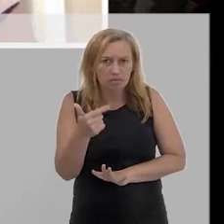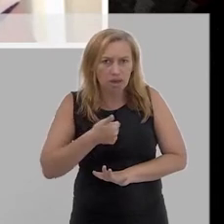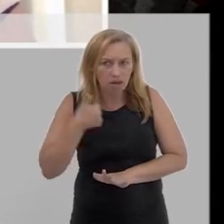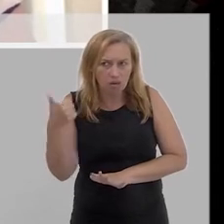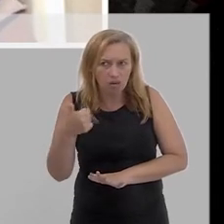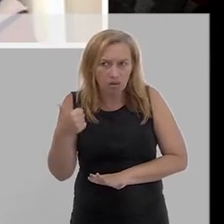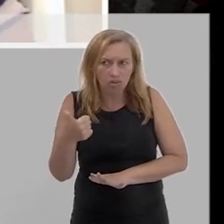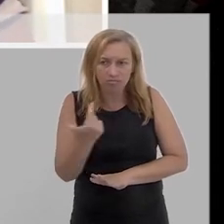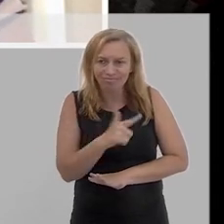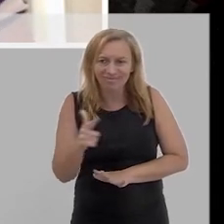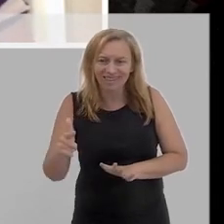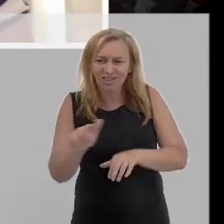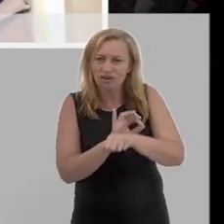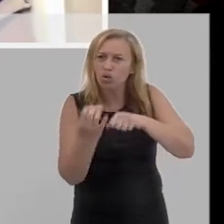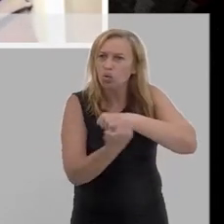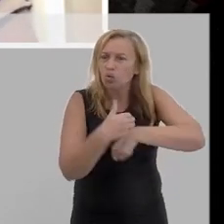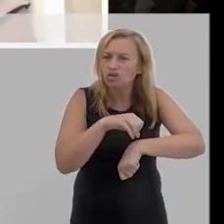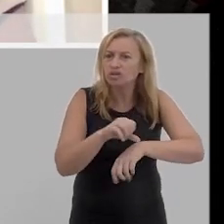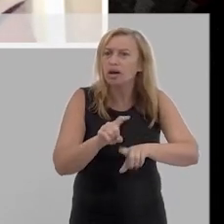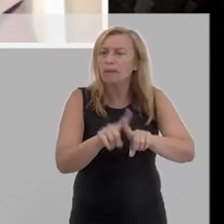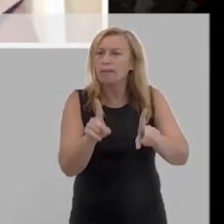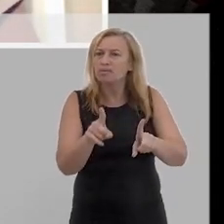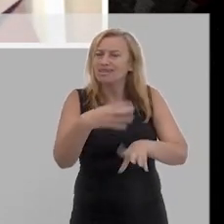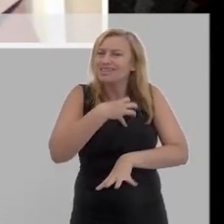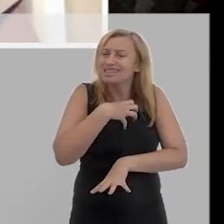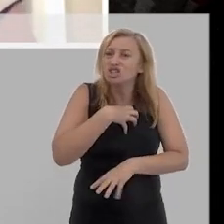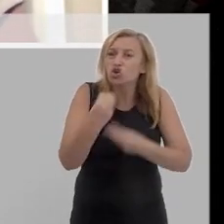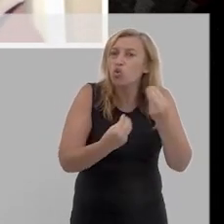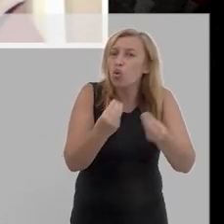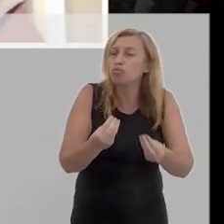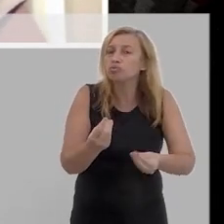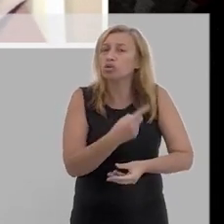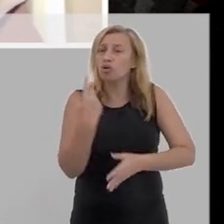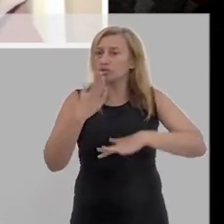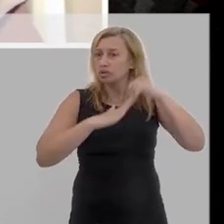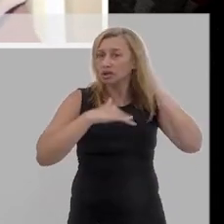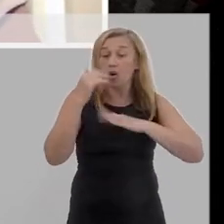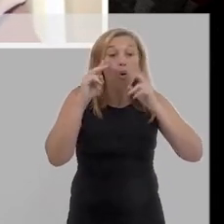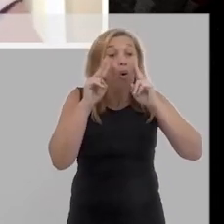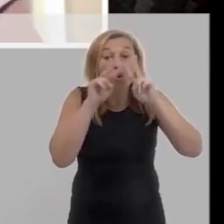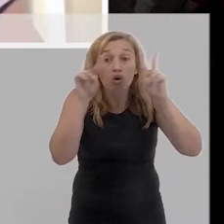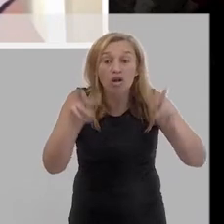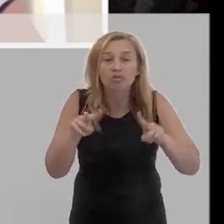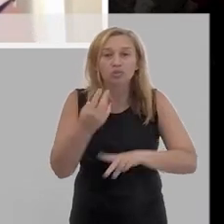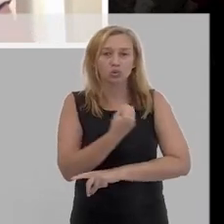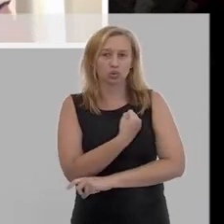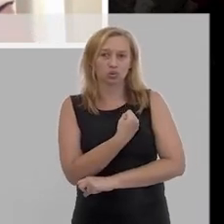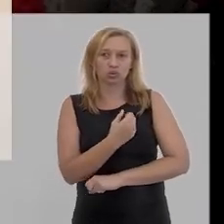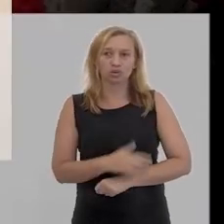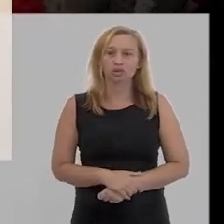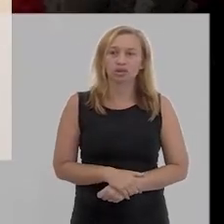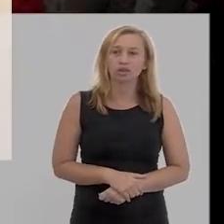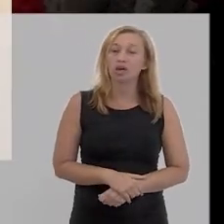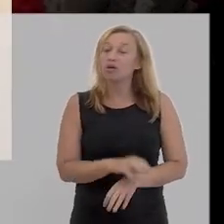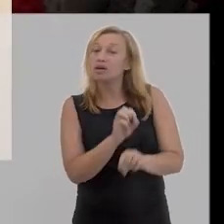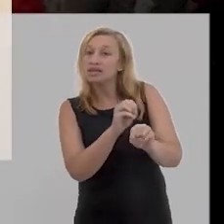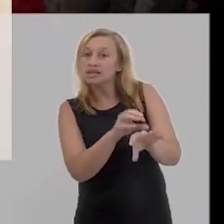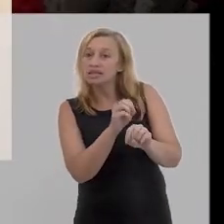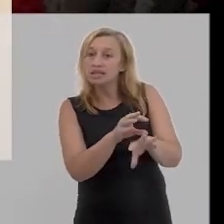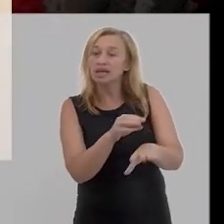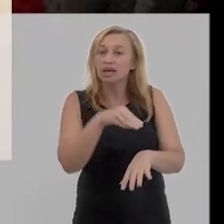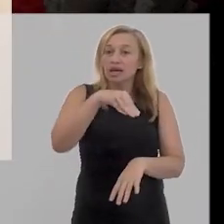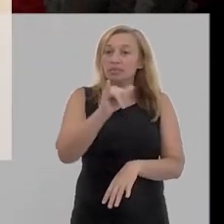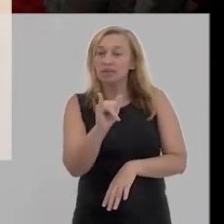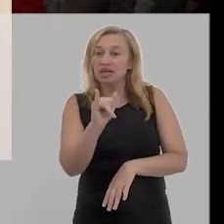uma ideia, não tem nada a ver com Covid, mas para você sentir como nós profissionais olhamos esses números. Eu dei uma aula